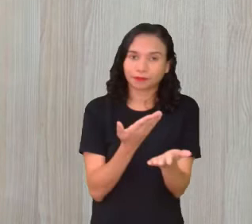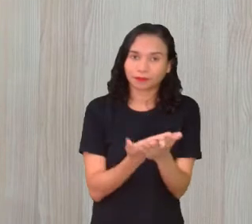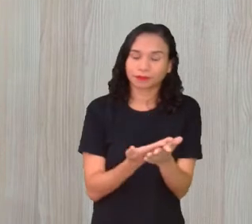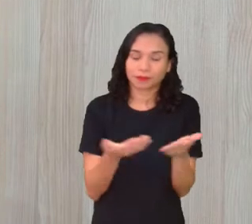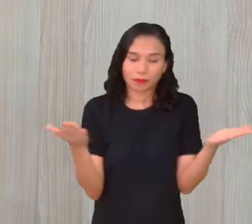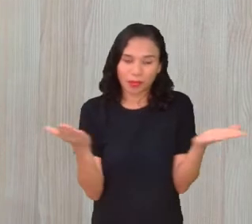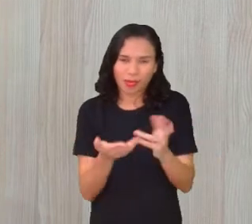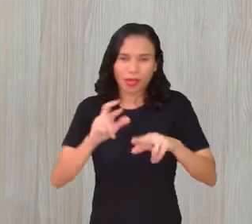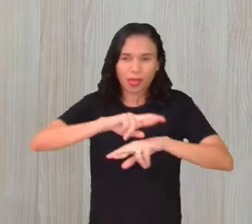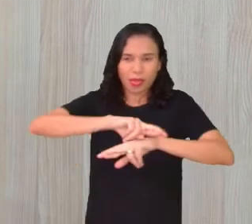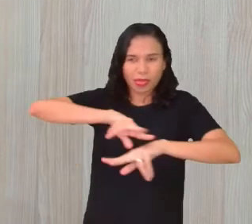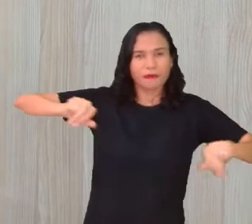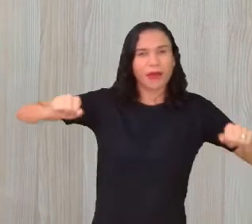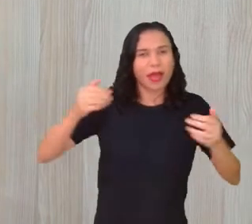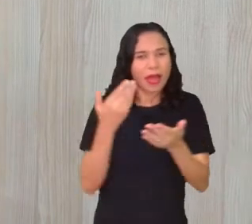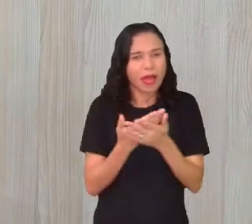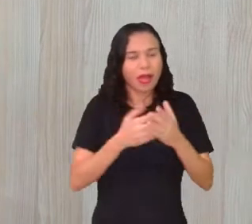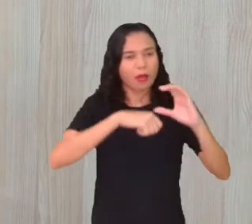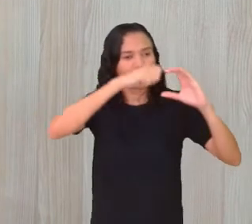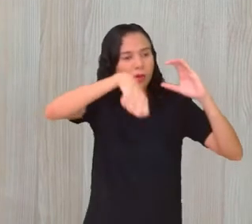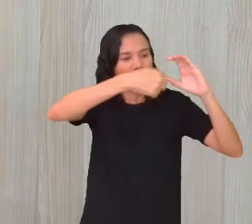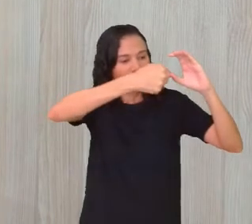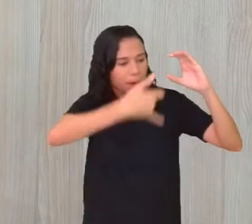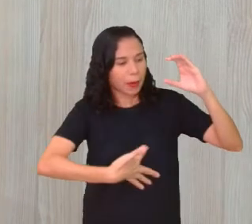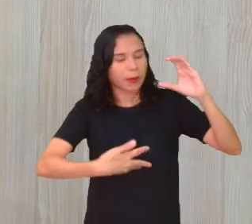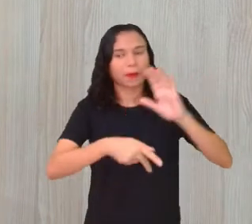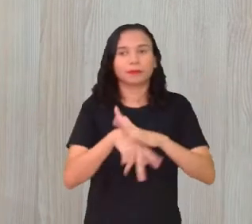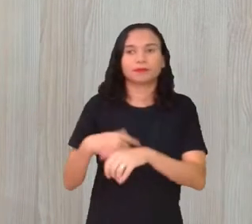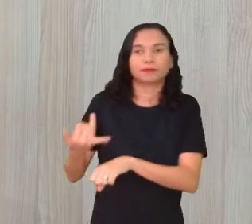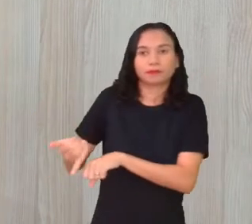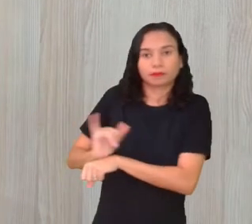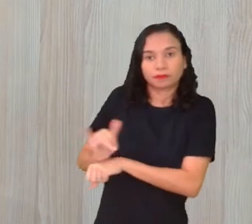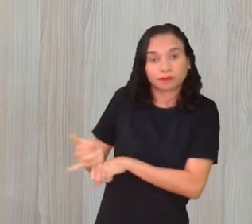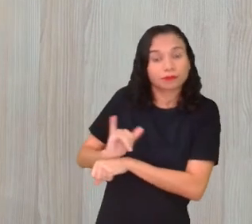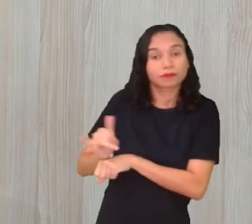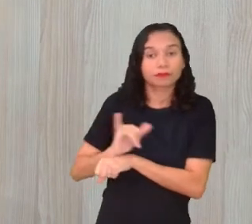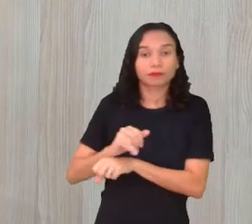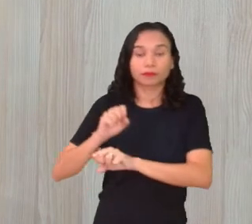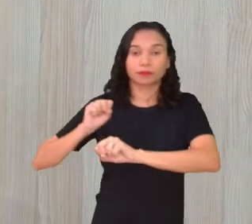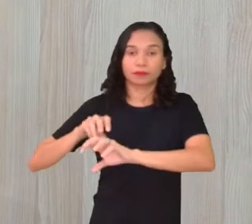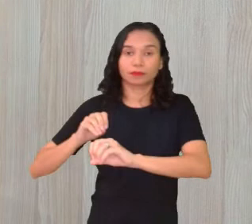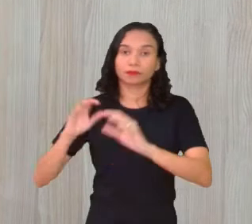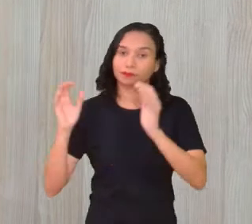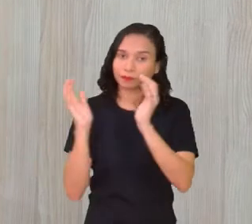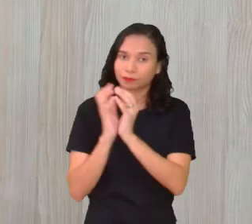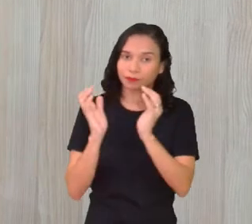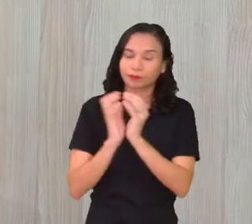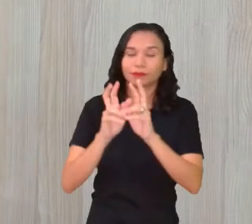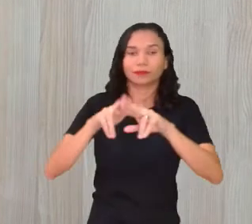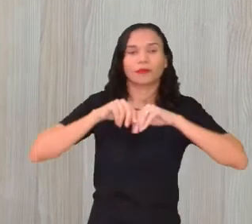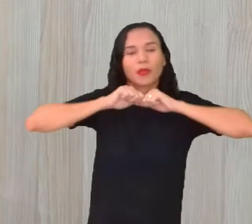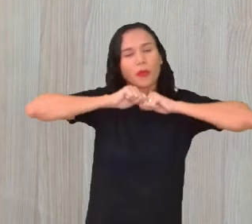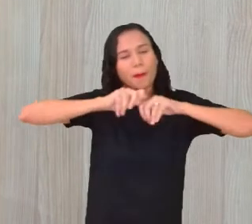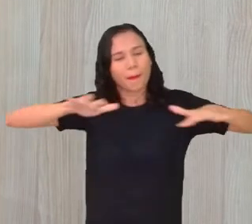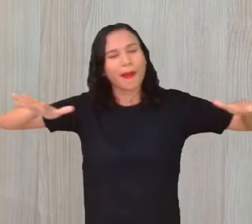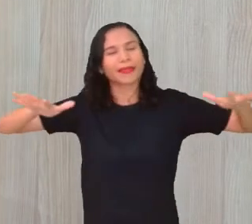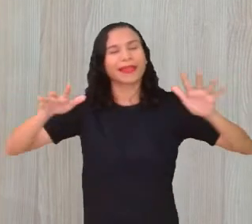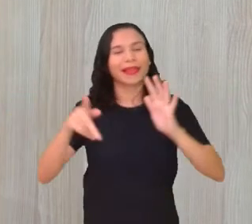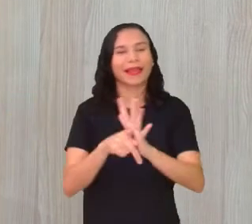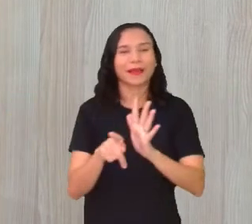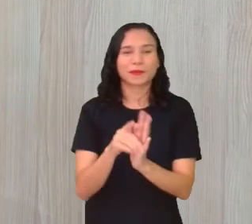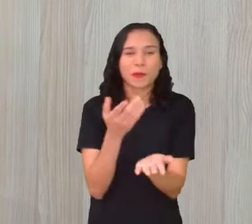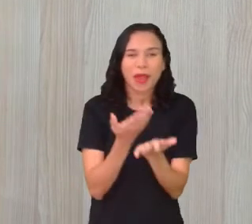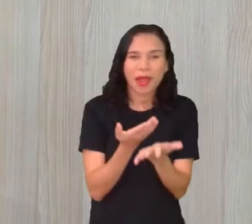como outras aulas, tem uma playlist lá no canal do YouTube do Educa Recife. E compartilha